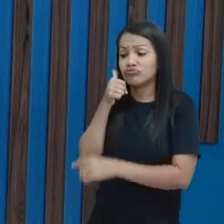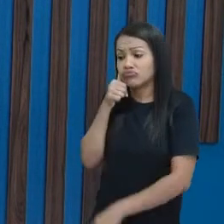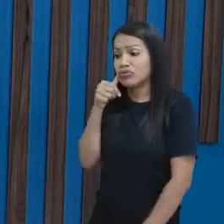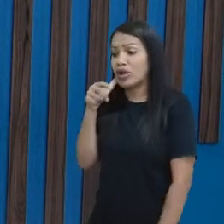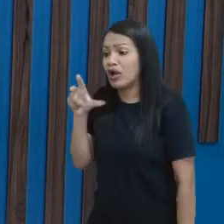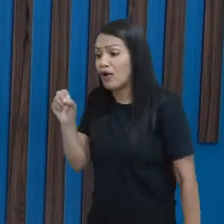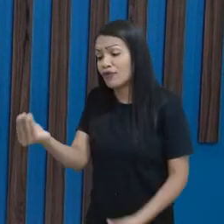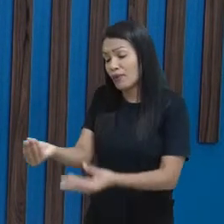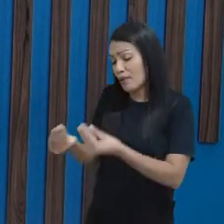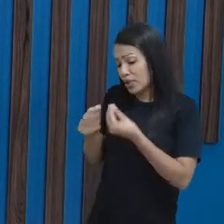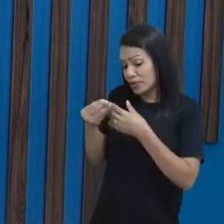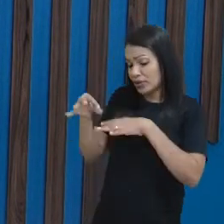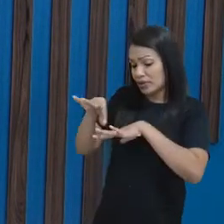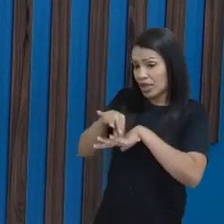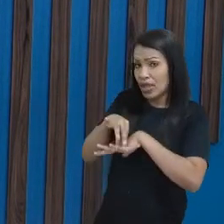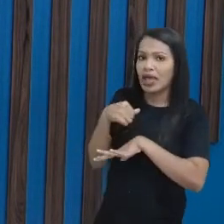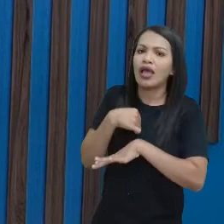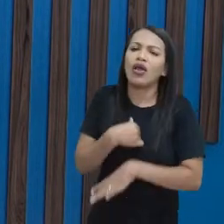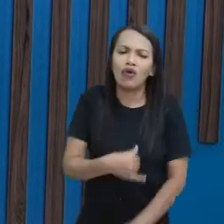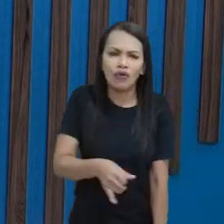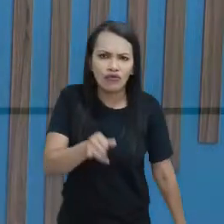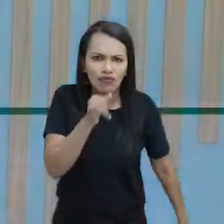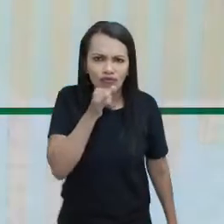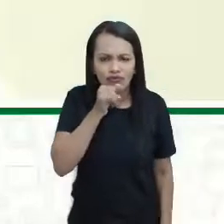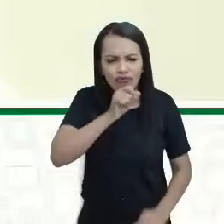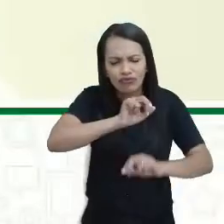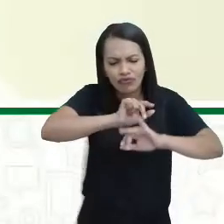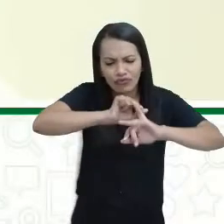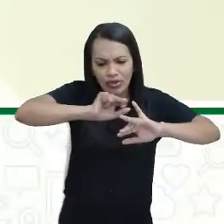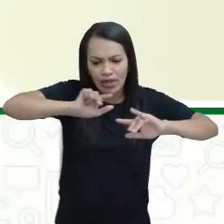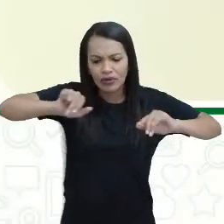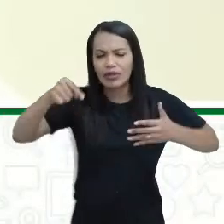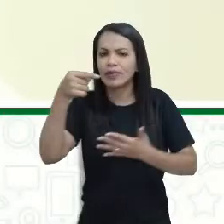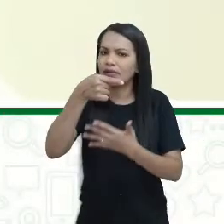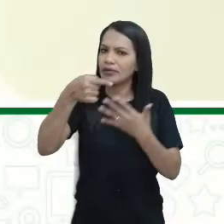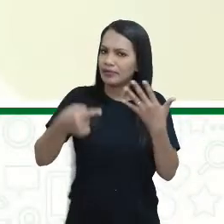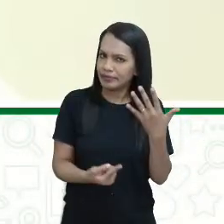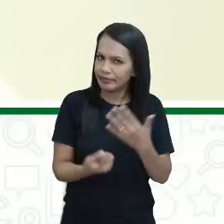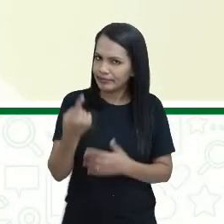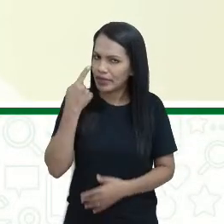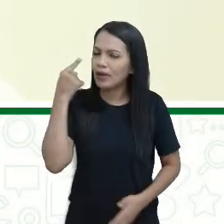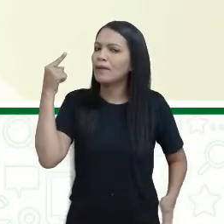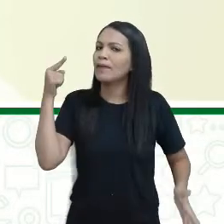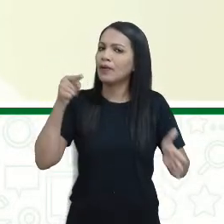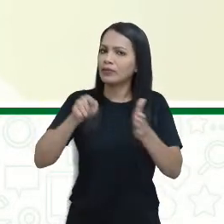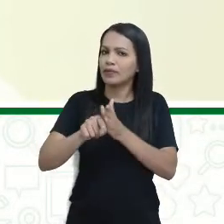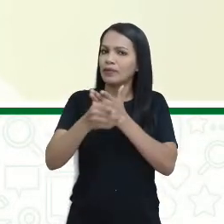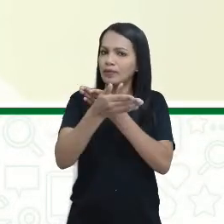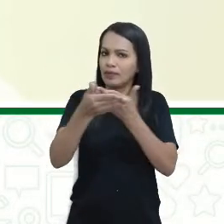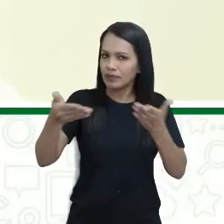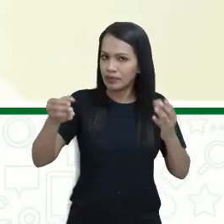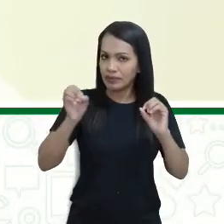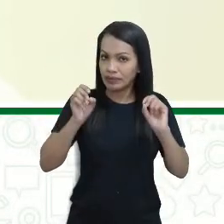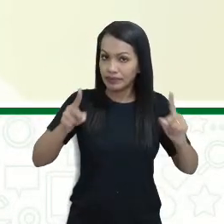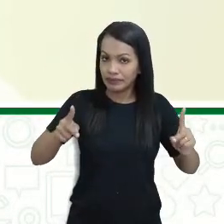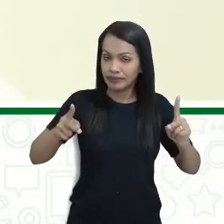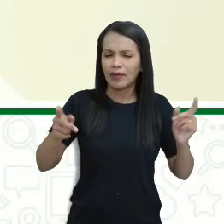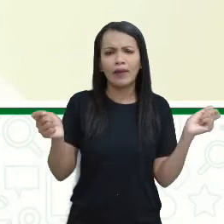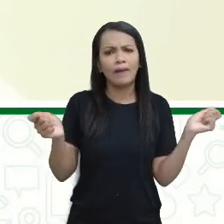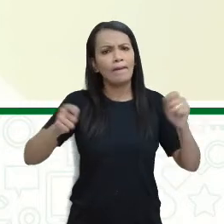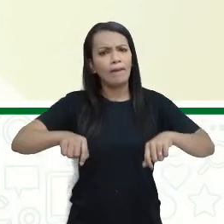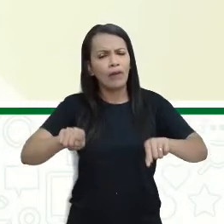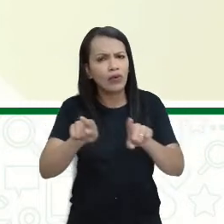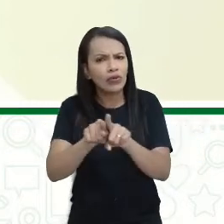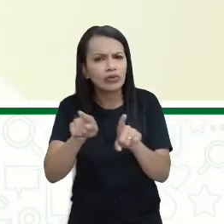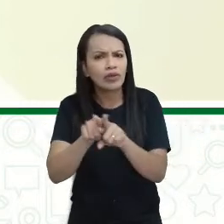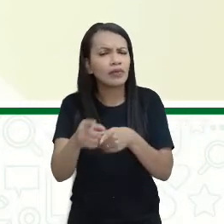monte de exemplos desses elementos da narrativa. Se liga que eu vou perguntar sobre isso, tá? A gente pode ainda